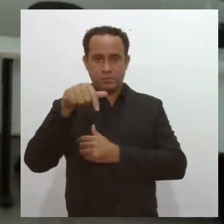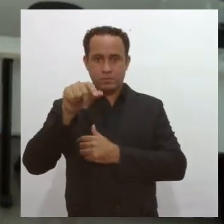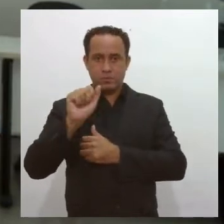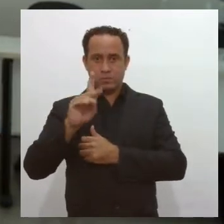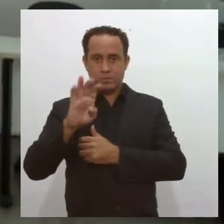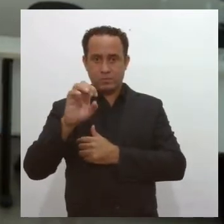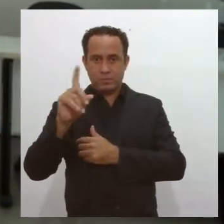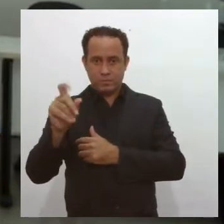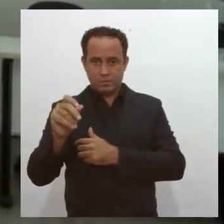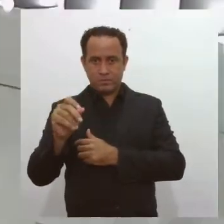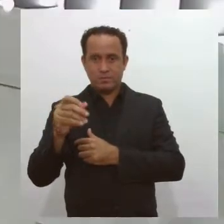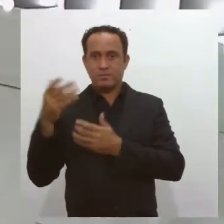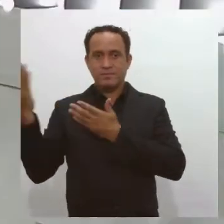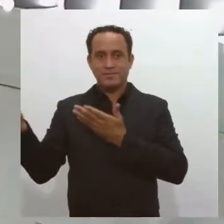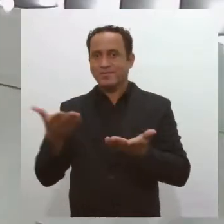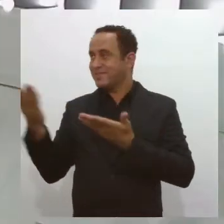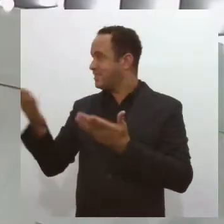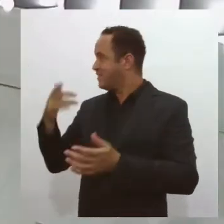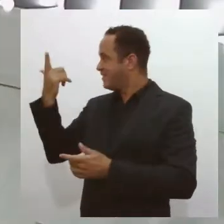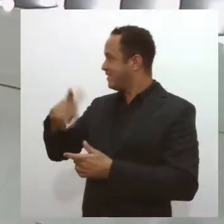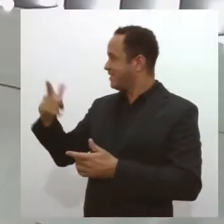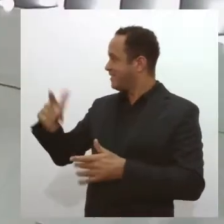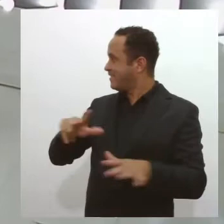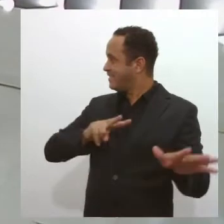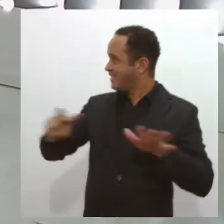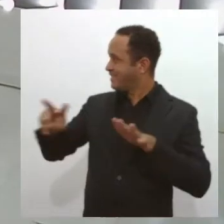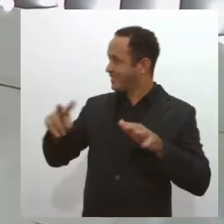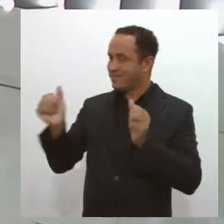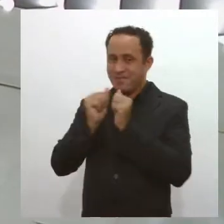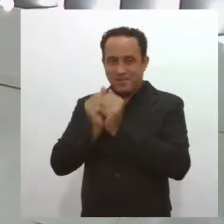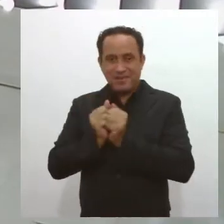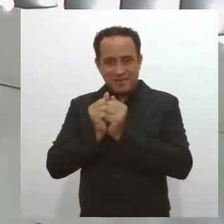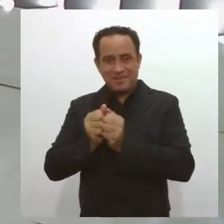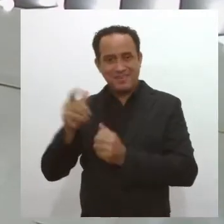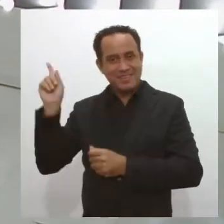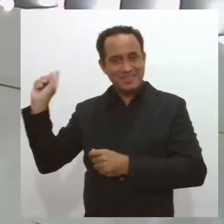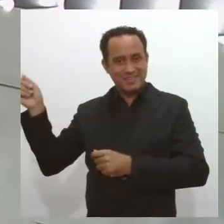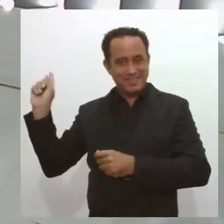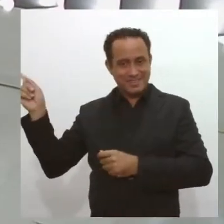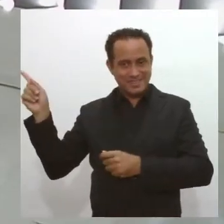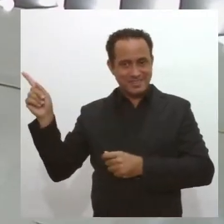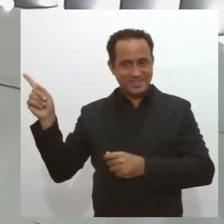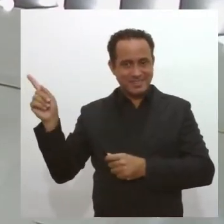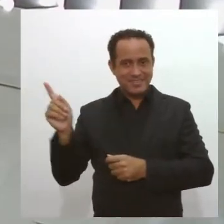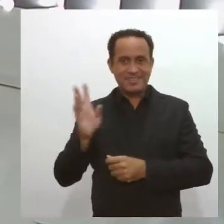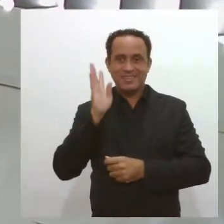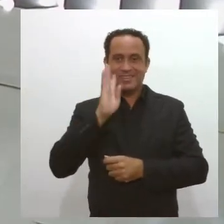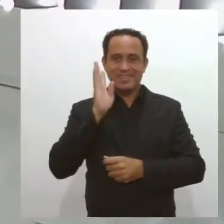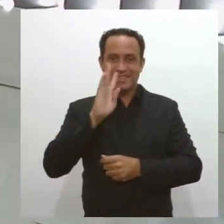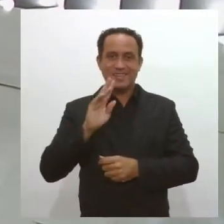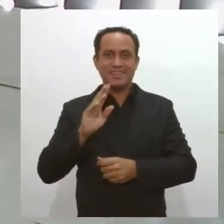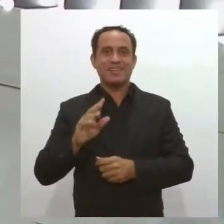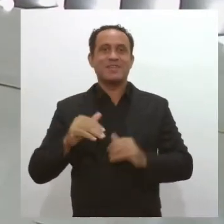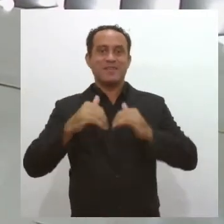alese.se.leg.br. Seja bem-vinda de volta essa semana aqui com a gente no Jornal da Alese, segunda edição, tá bom, Stephanie? Stephanie estava